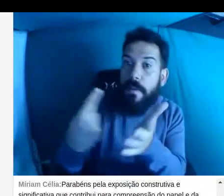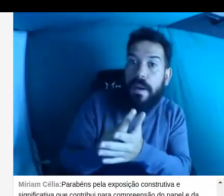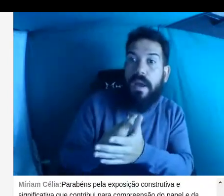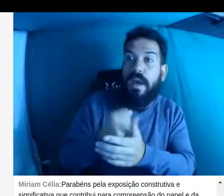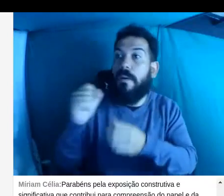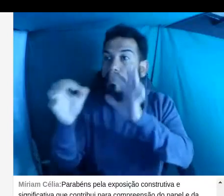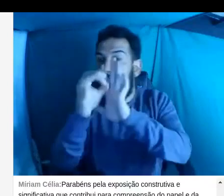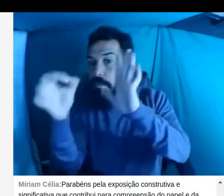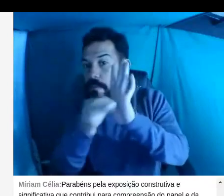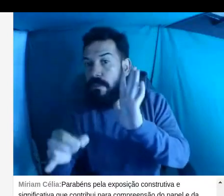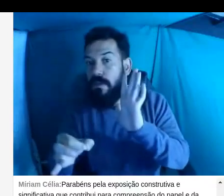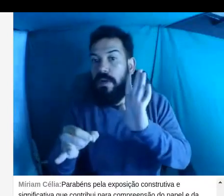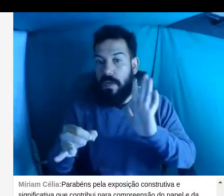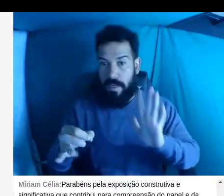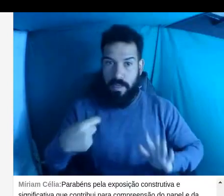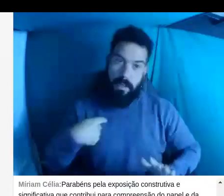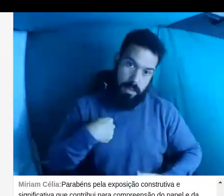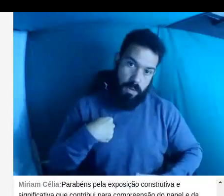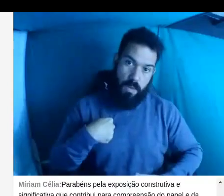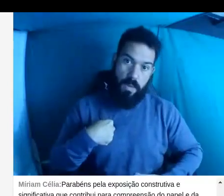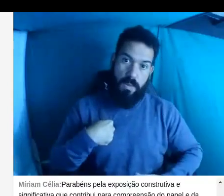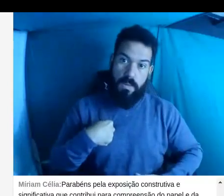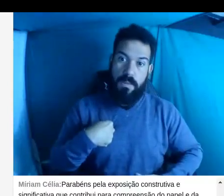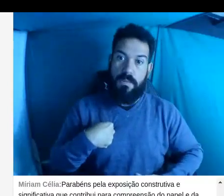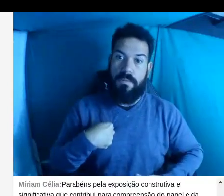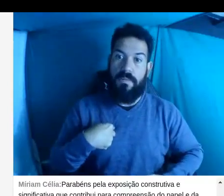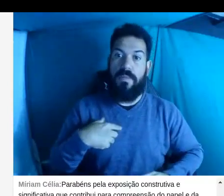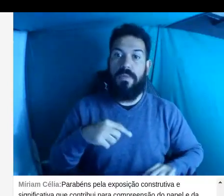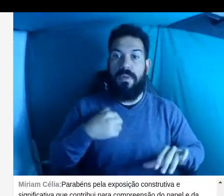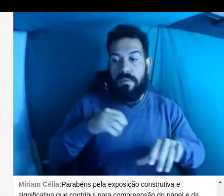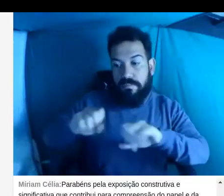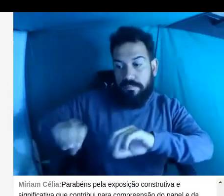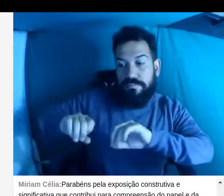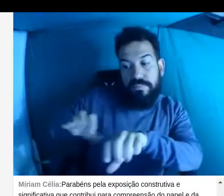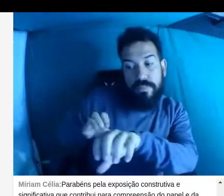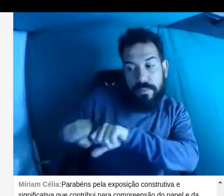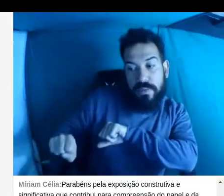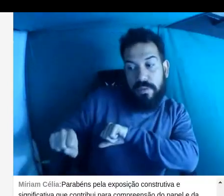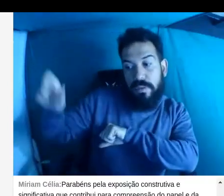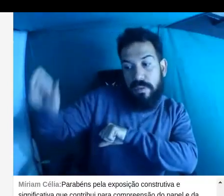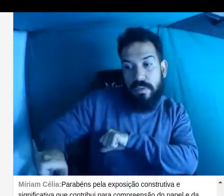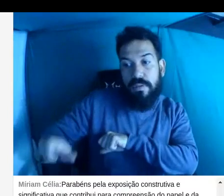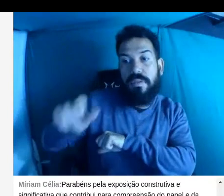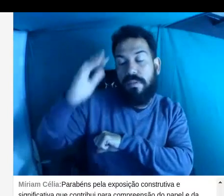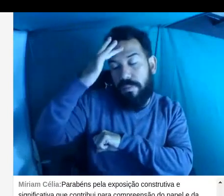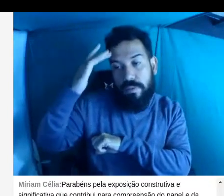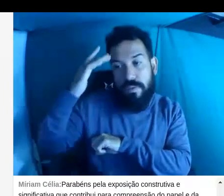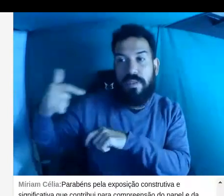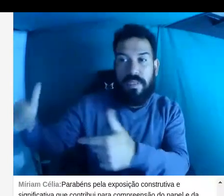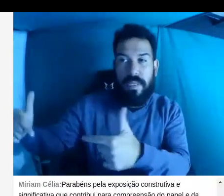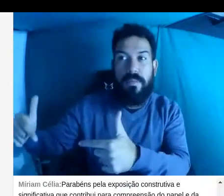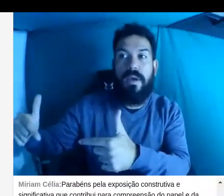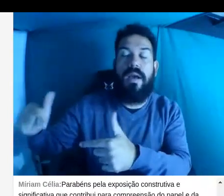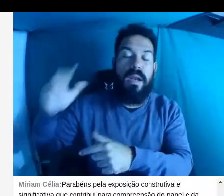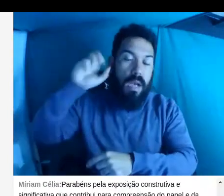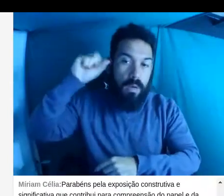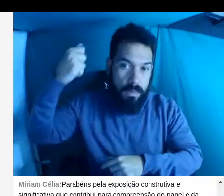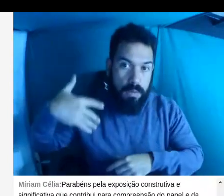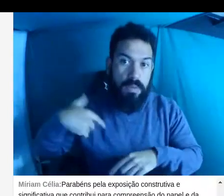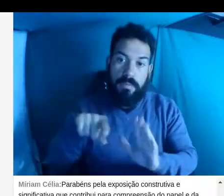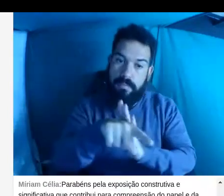claro que eu, como um formador de audiodescritores, como pesquisador na área de audiodescrição,